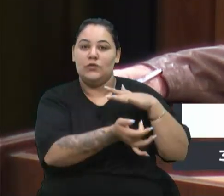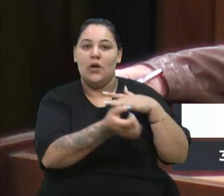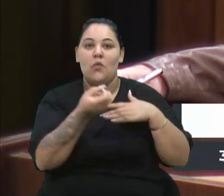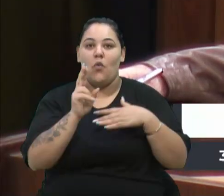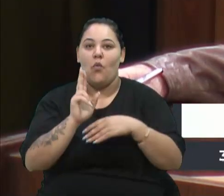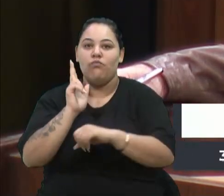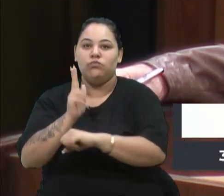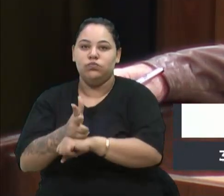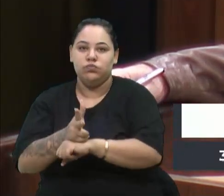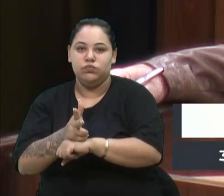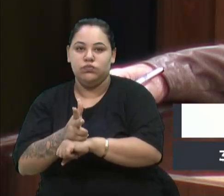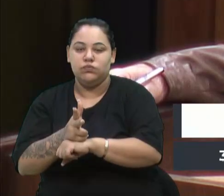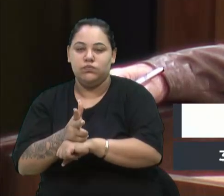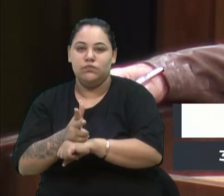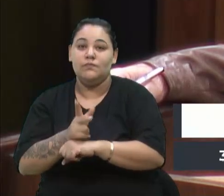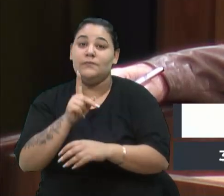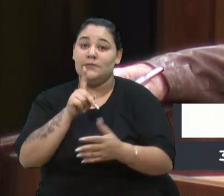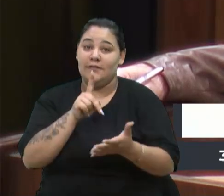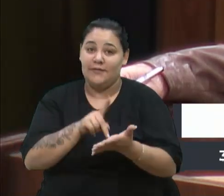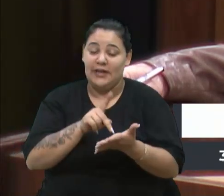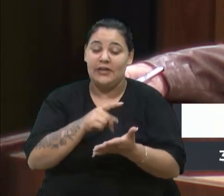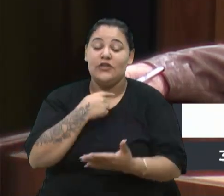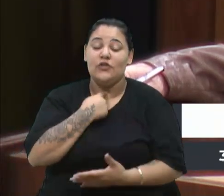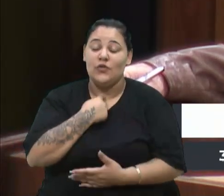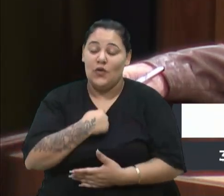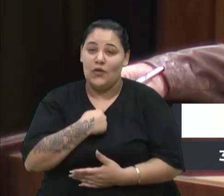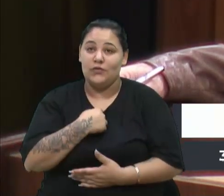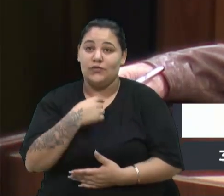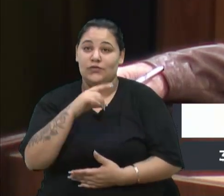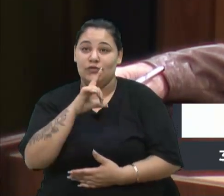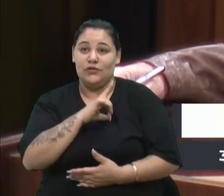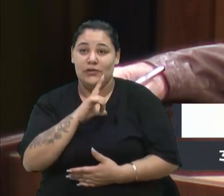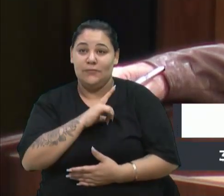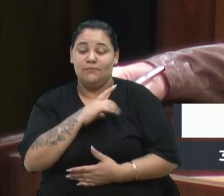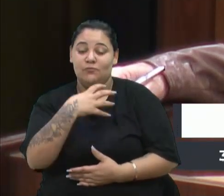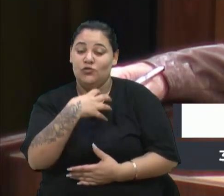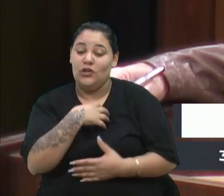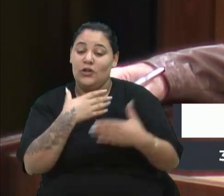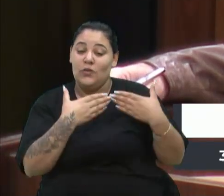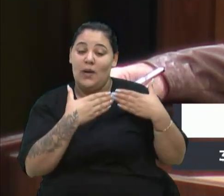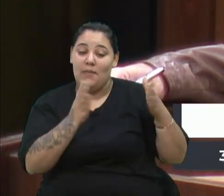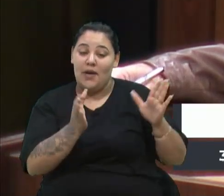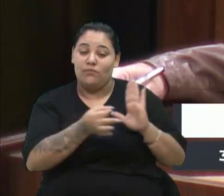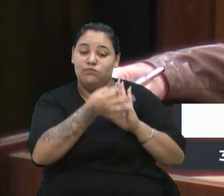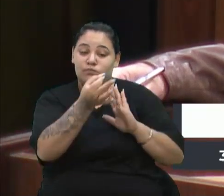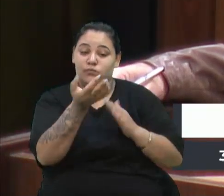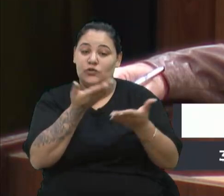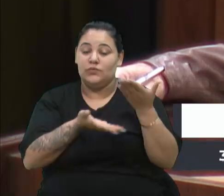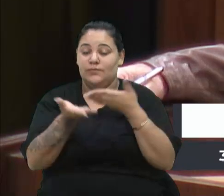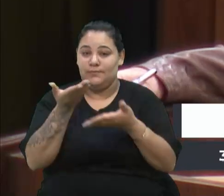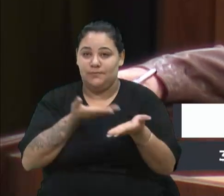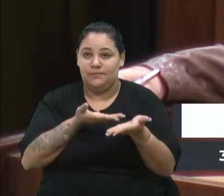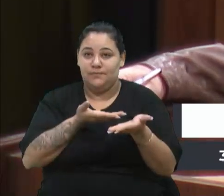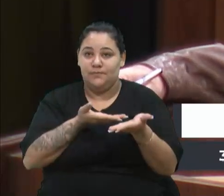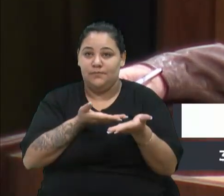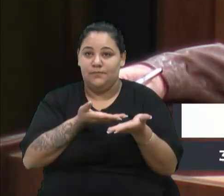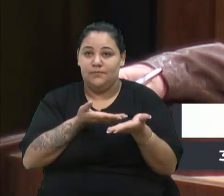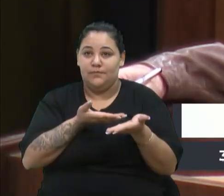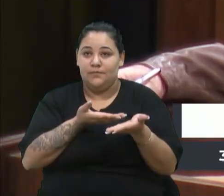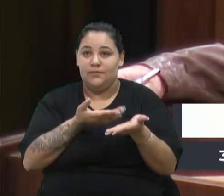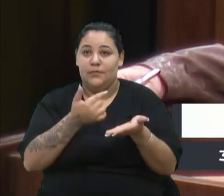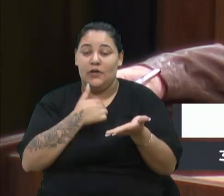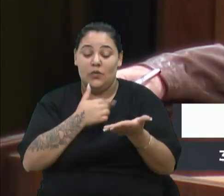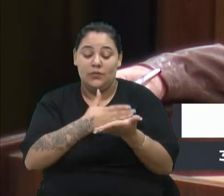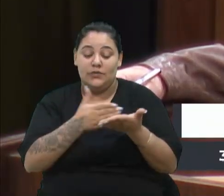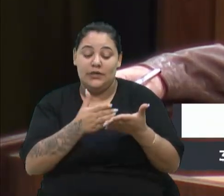imprensa. A bem da verdade, gosto de manter informado e aberto às sugestões. Desde que aquilo que estabeleci